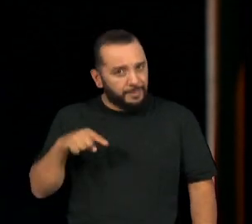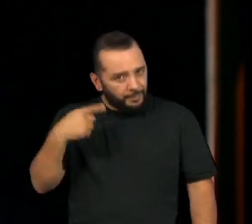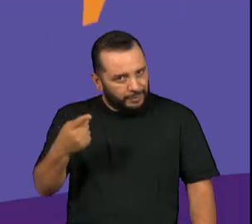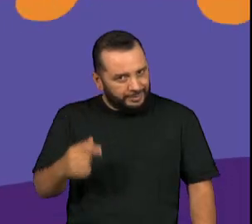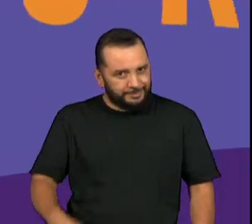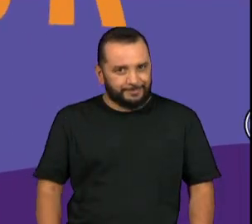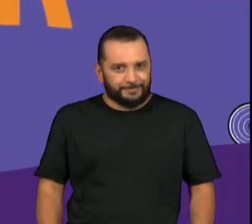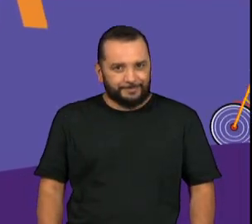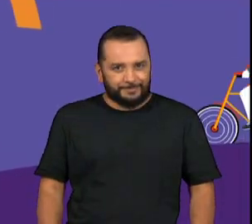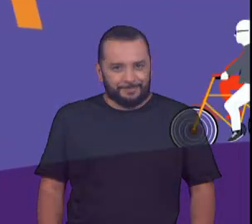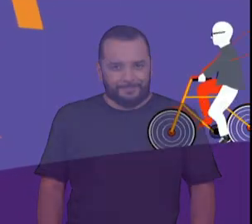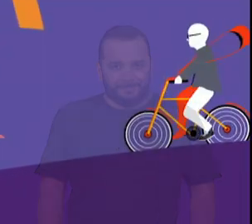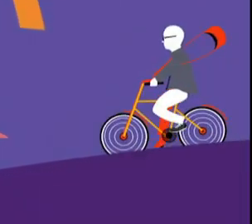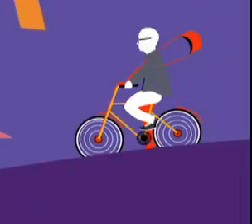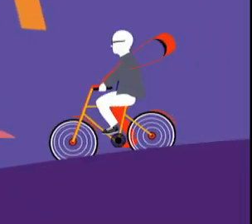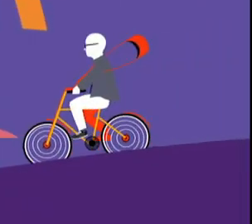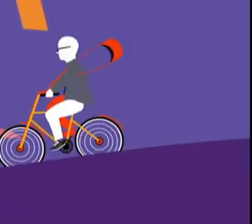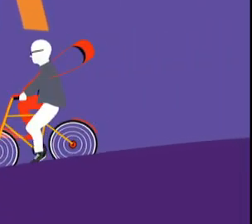a pouco.